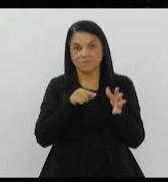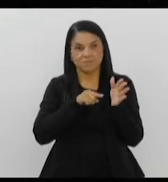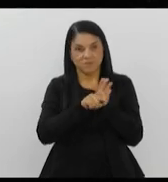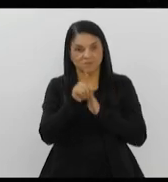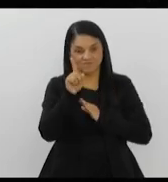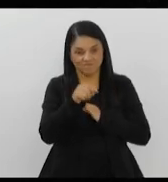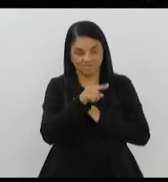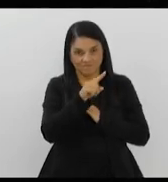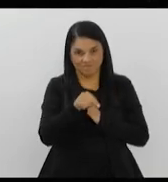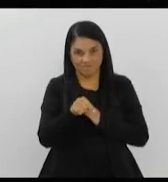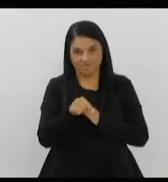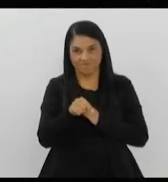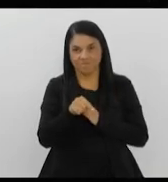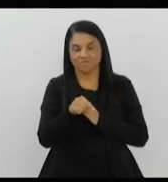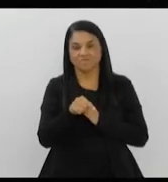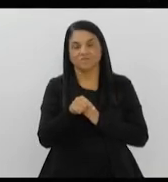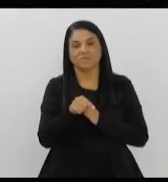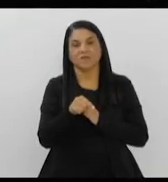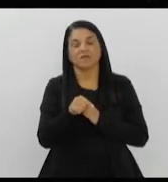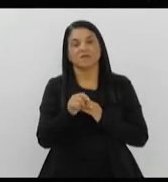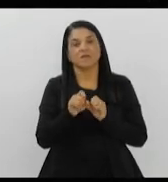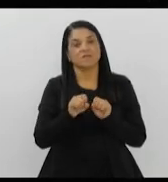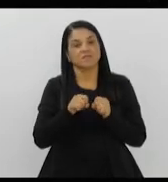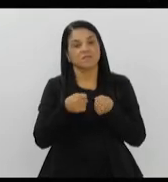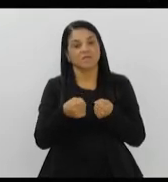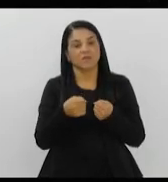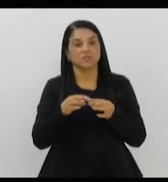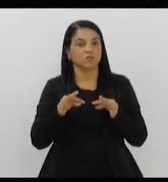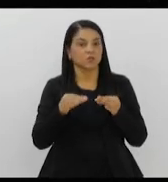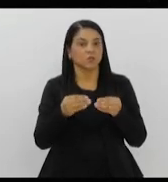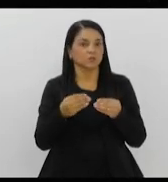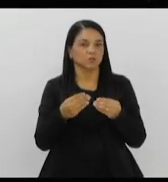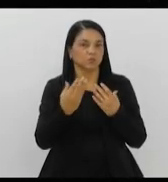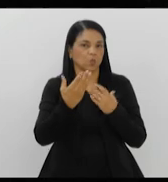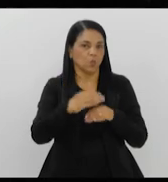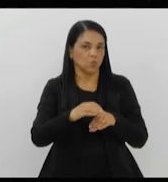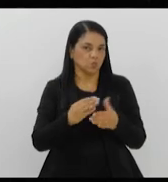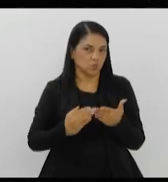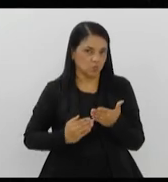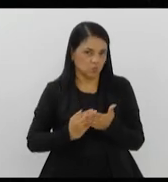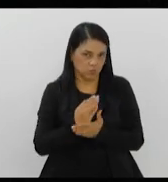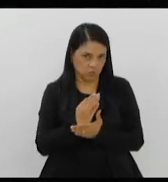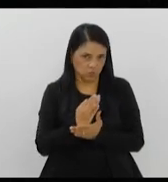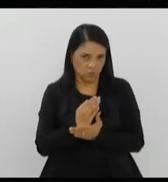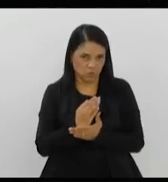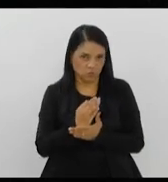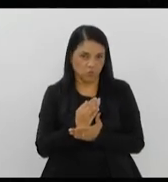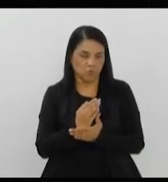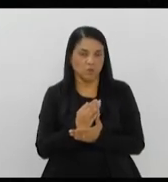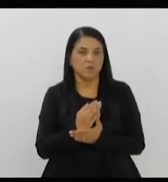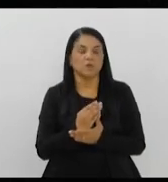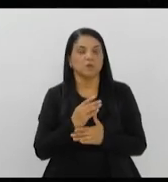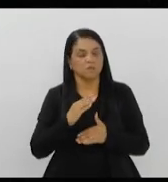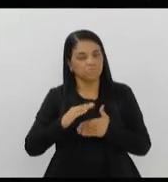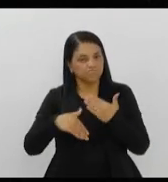sejam revertidas a favor de todos e se dê prosseguimento à seleção.